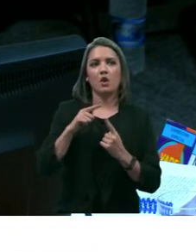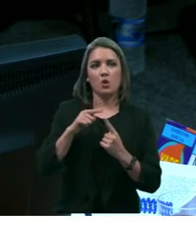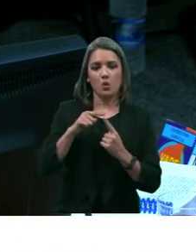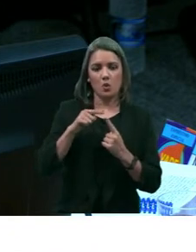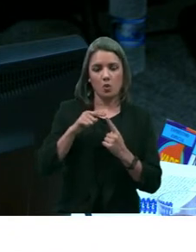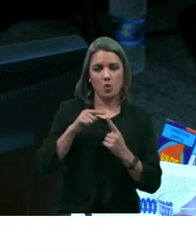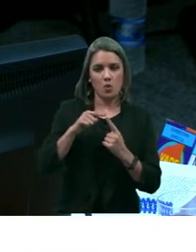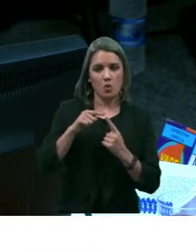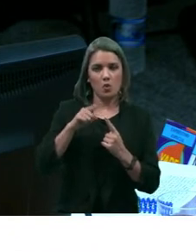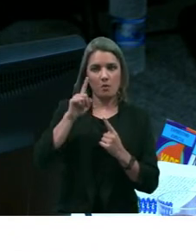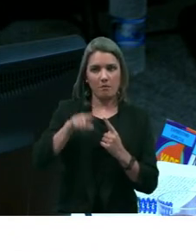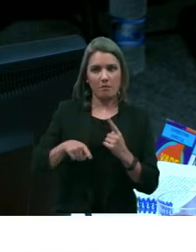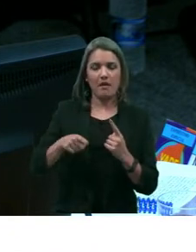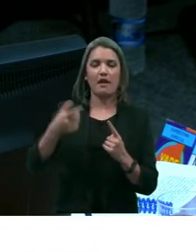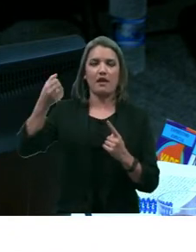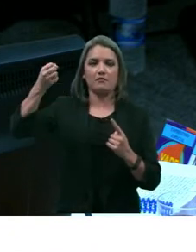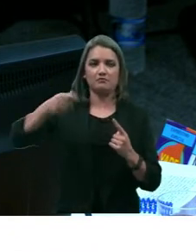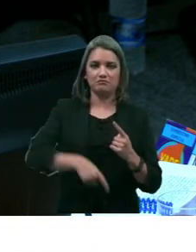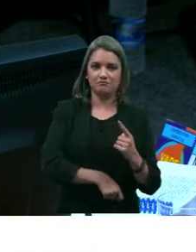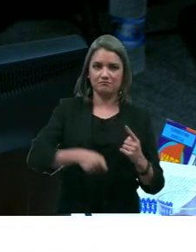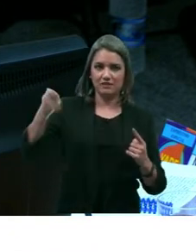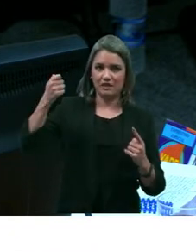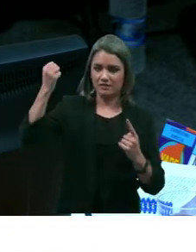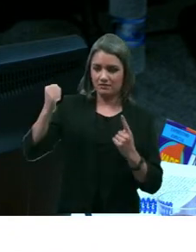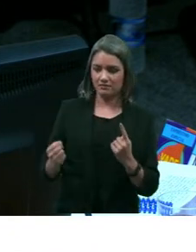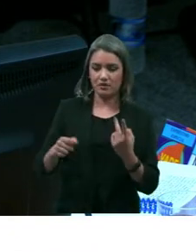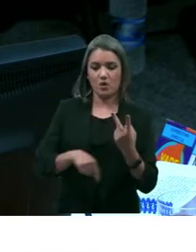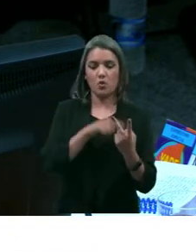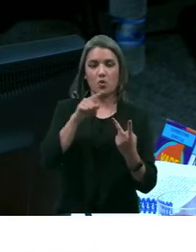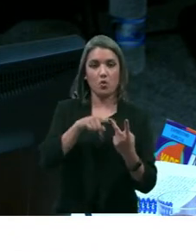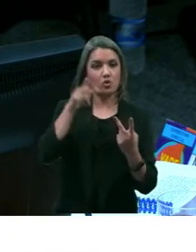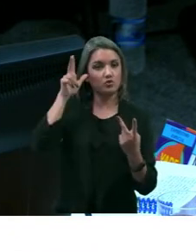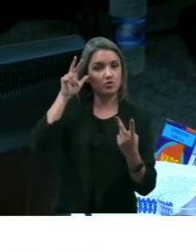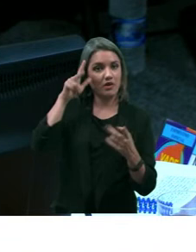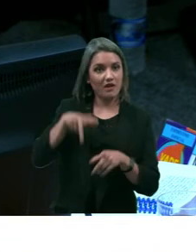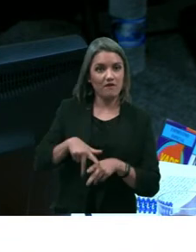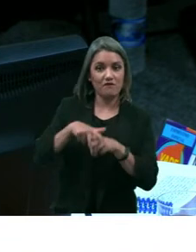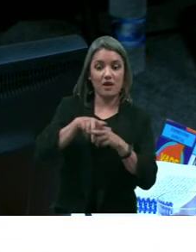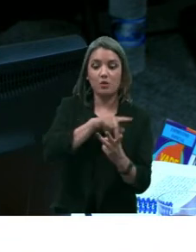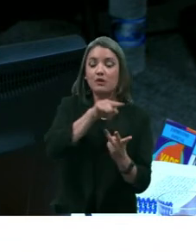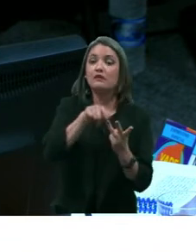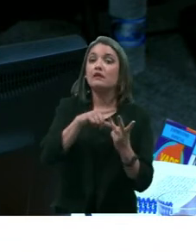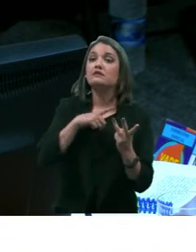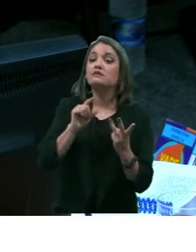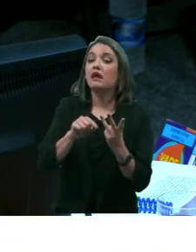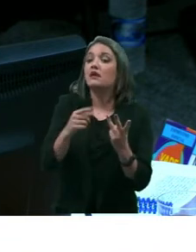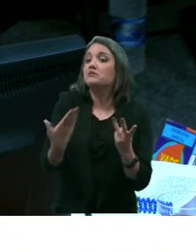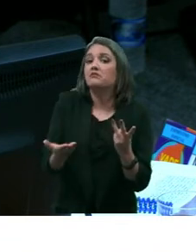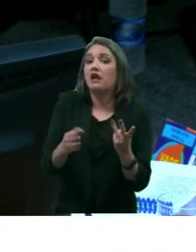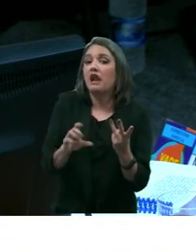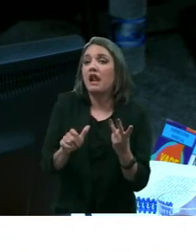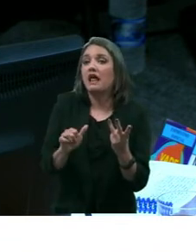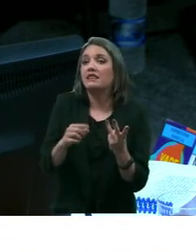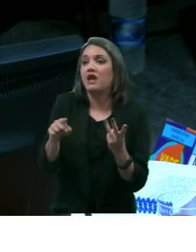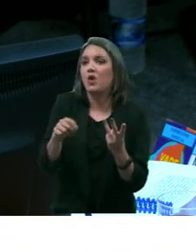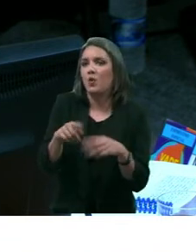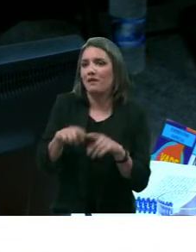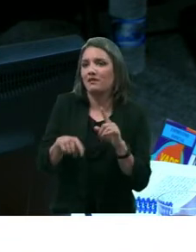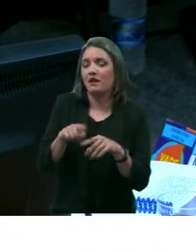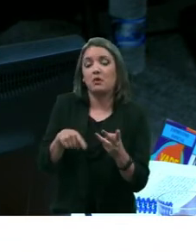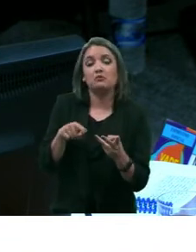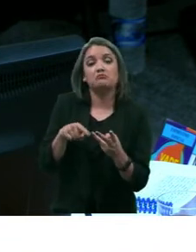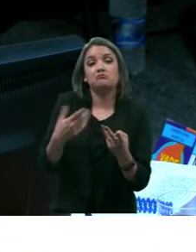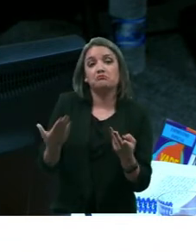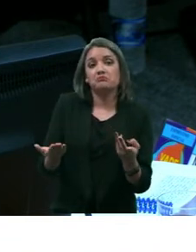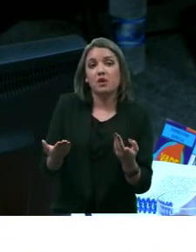latão, semelhante à estátua doada após a saída do magistrado da comarca, permanece o uso da estátua